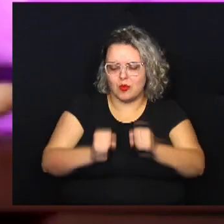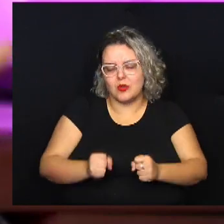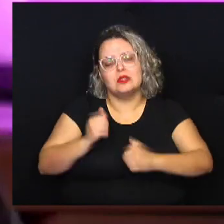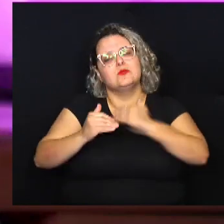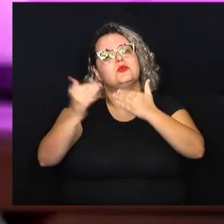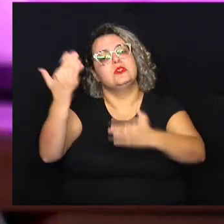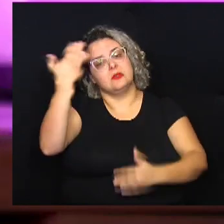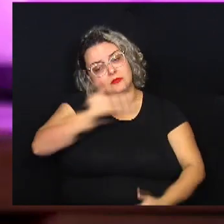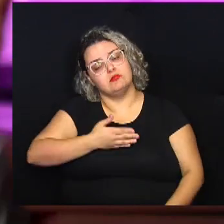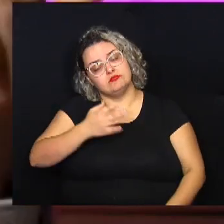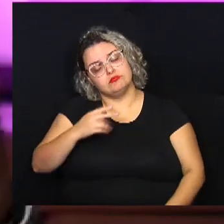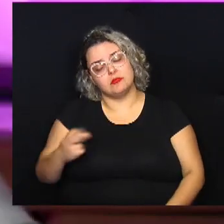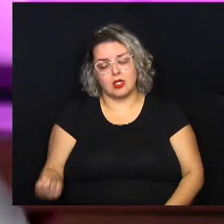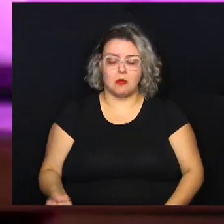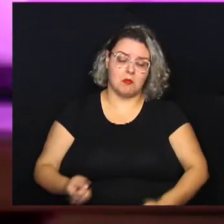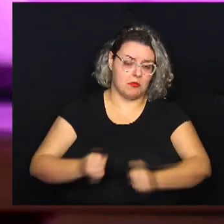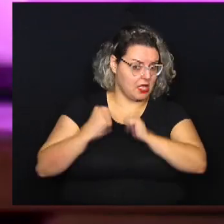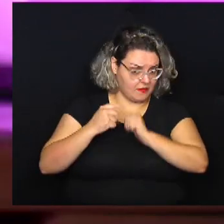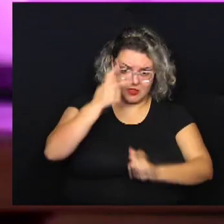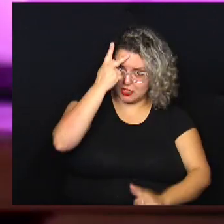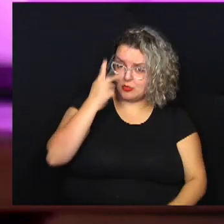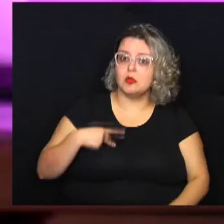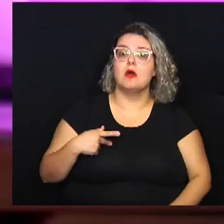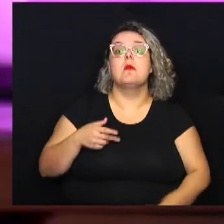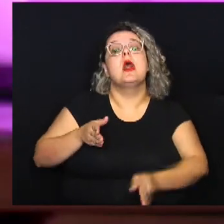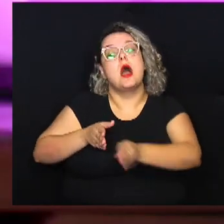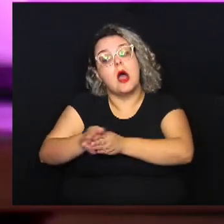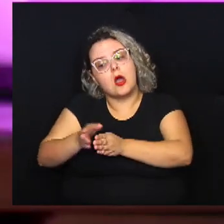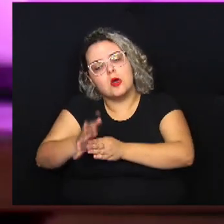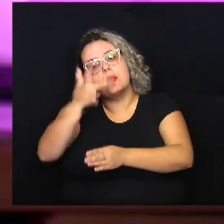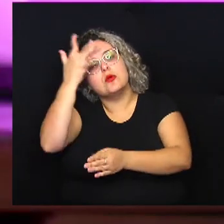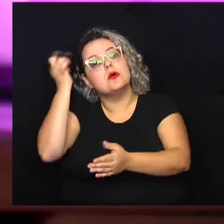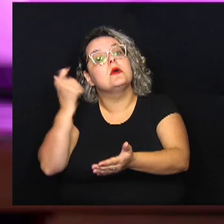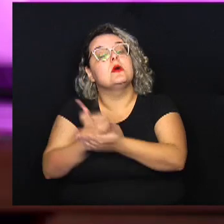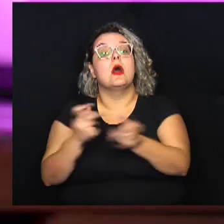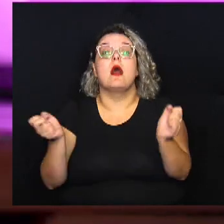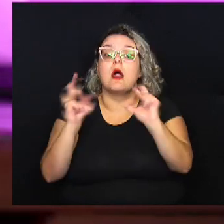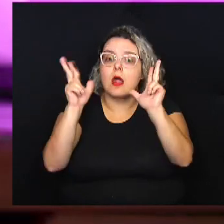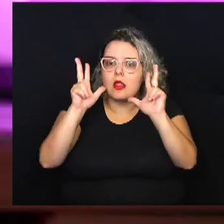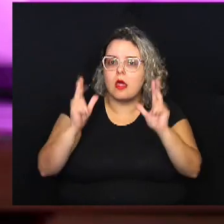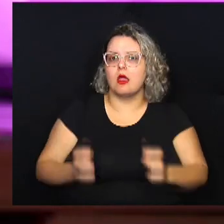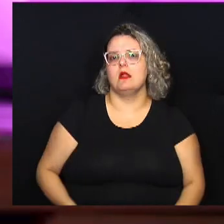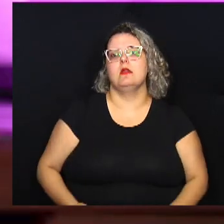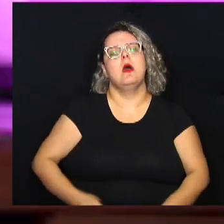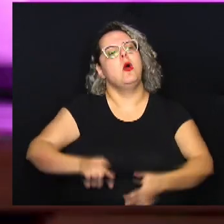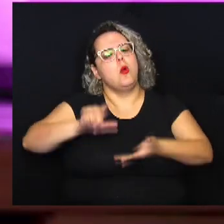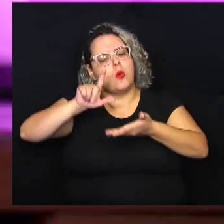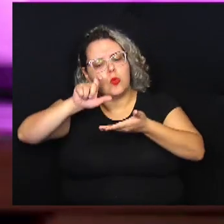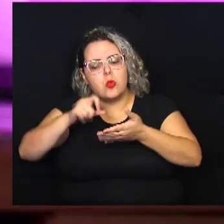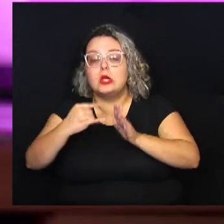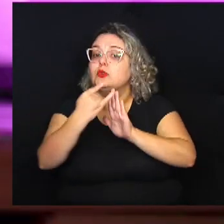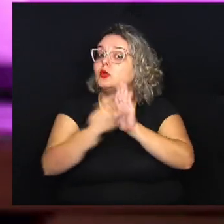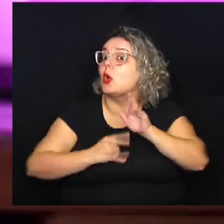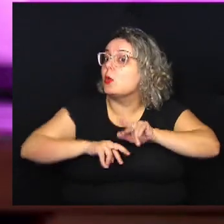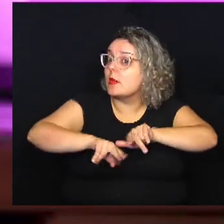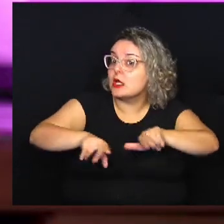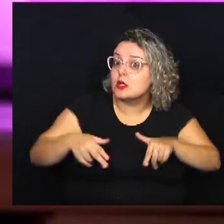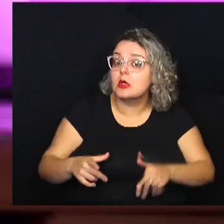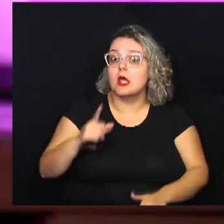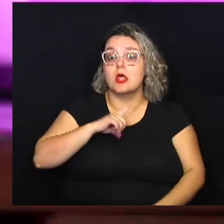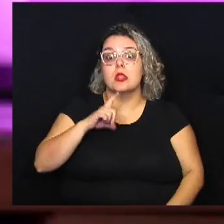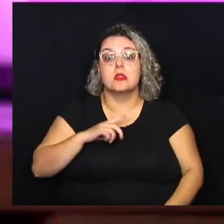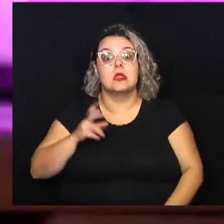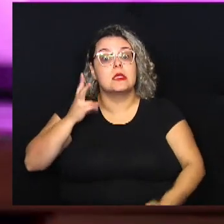provas em seu favor, a gente sempre recomenda que o consumidor fique atento, registre as fotos, os documentos, tenha com ele